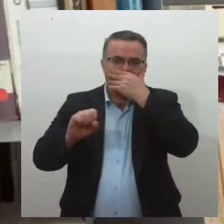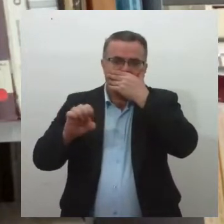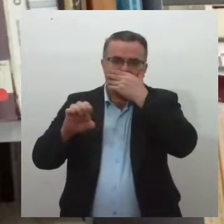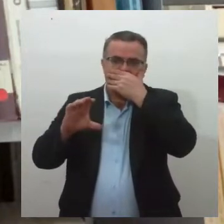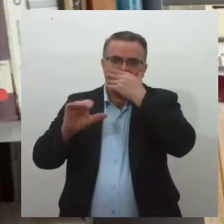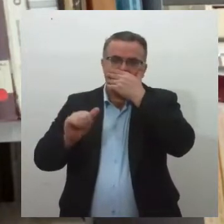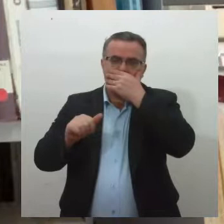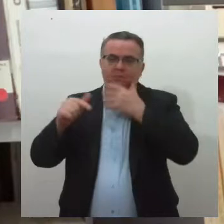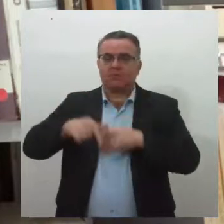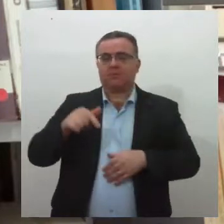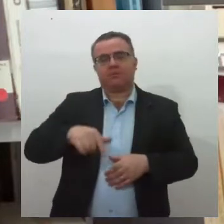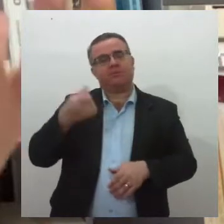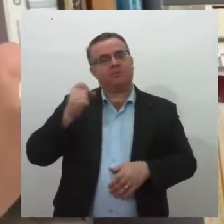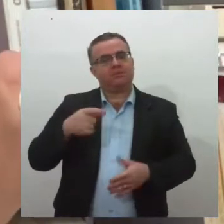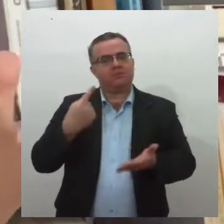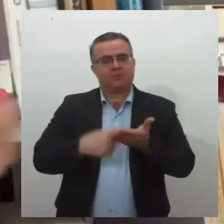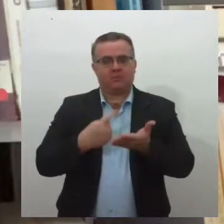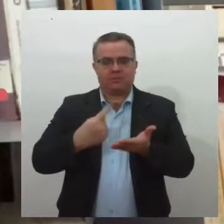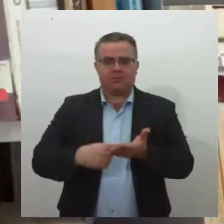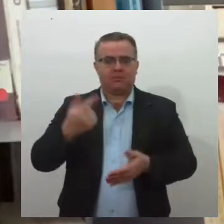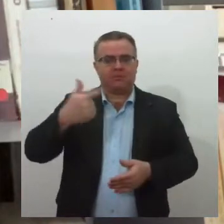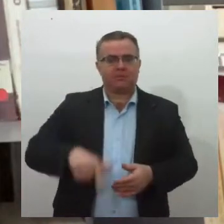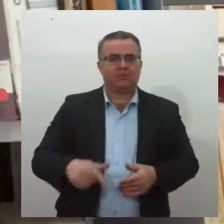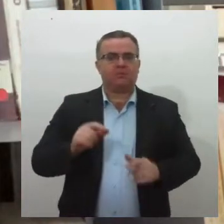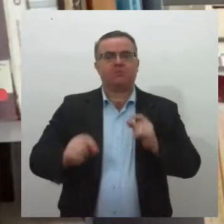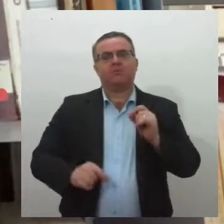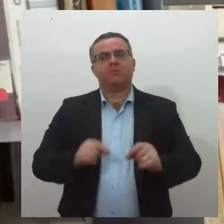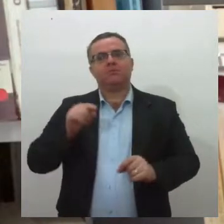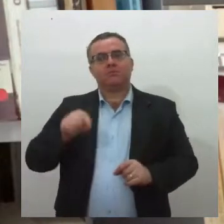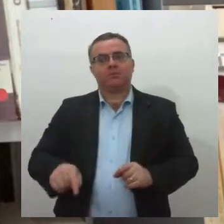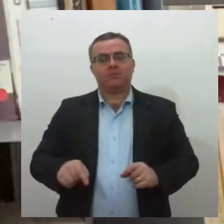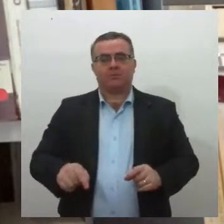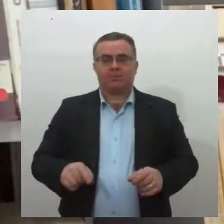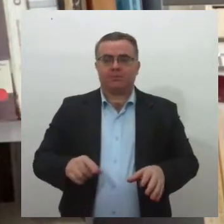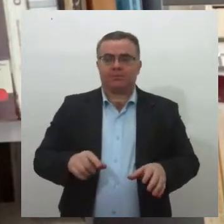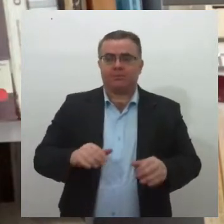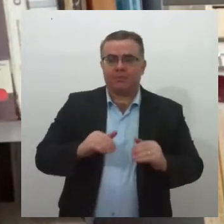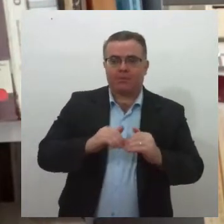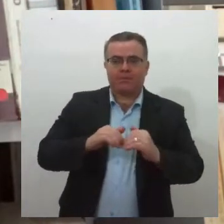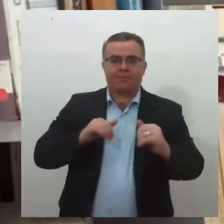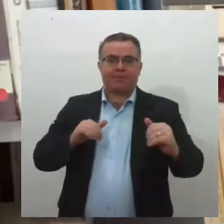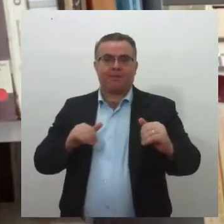de Sergipe, não mais a província de Sergipe,